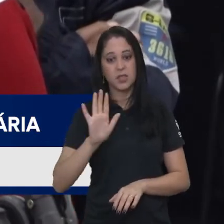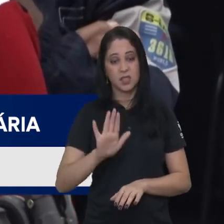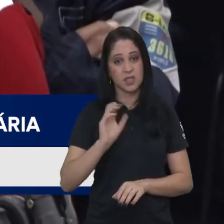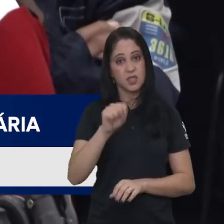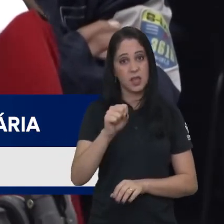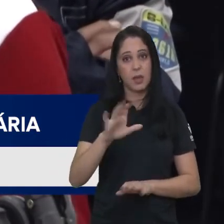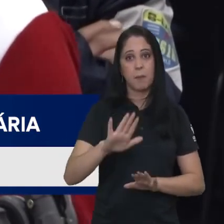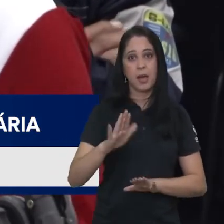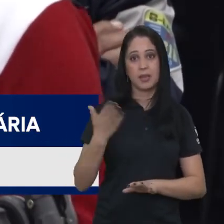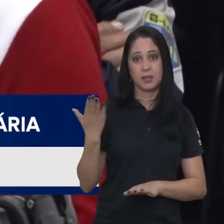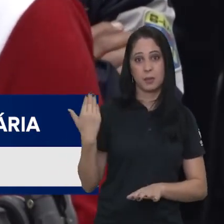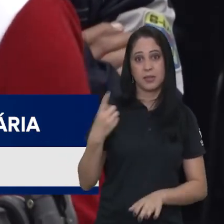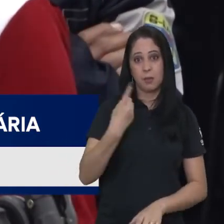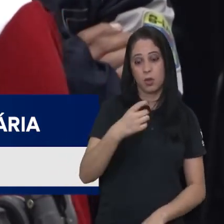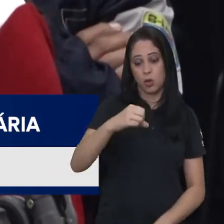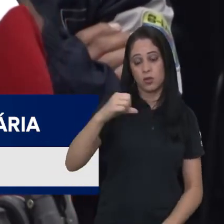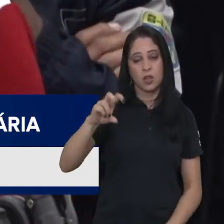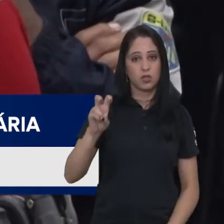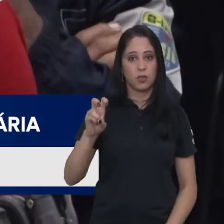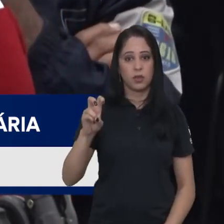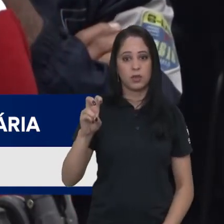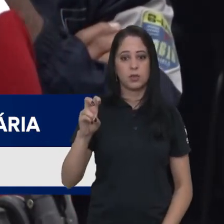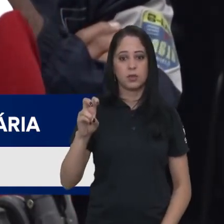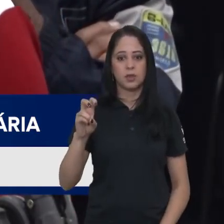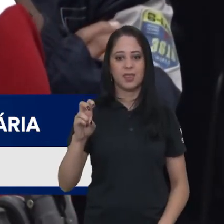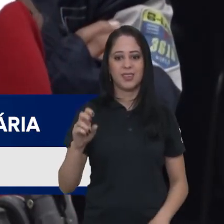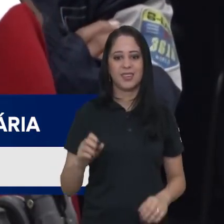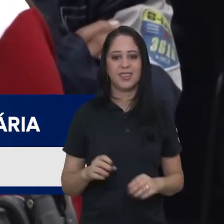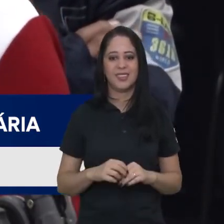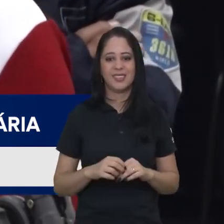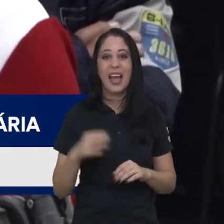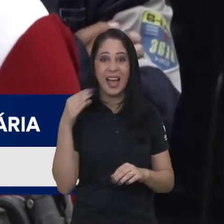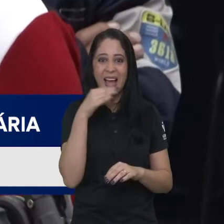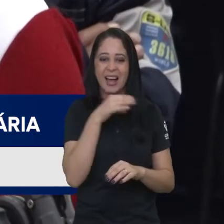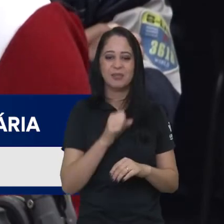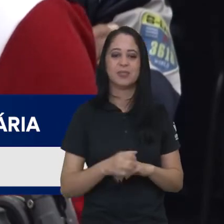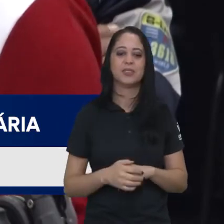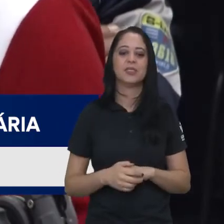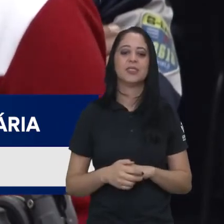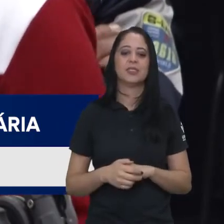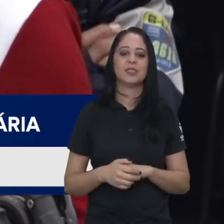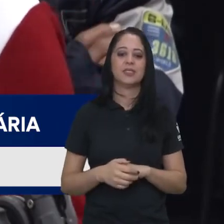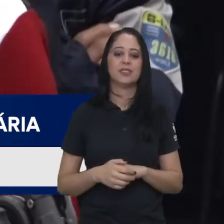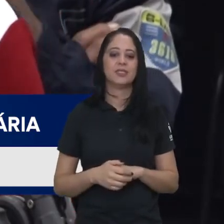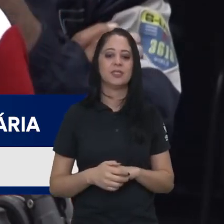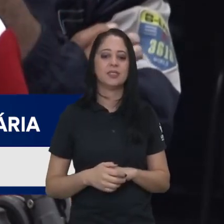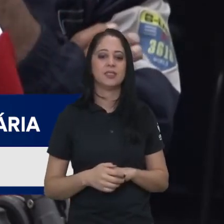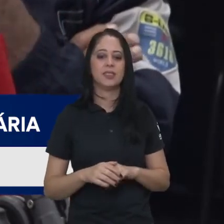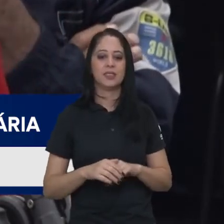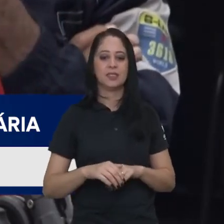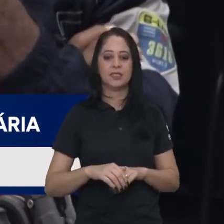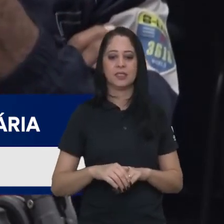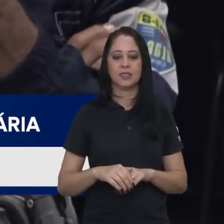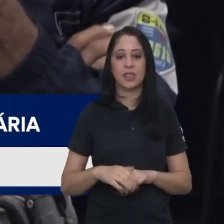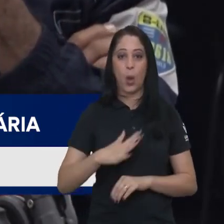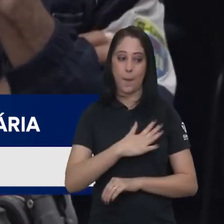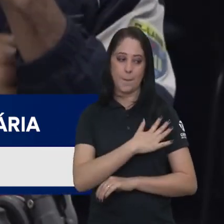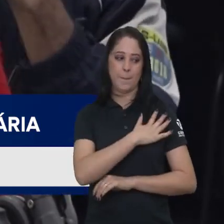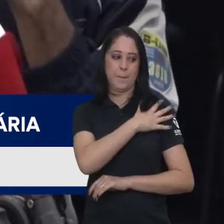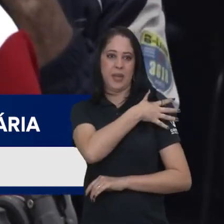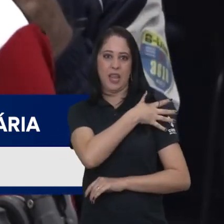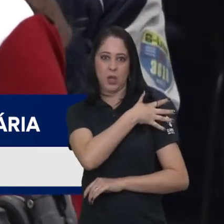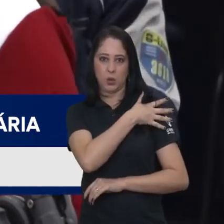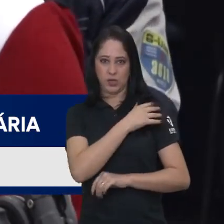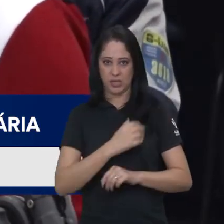1995 éramos ex. Então, o Banhado, para mim foi bem rápido, vamos deixar de lado o